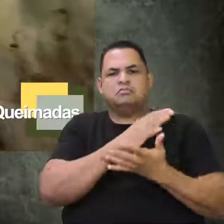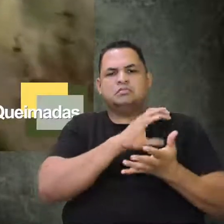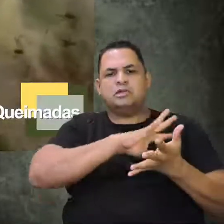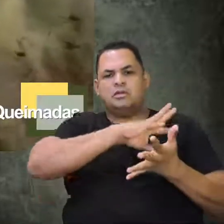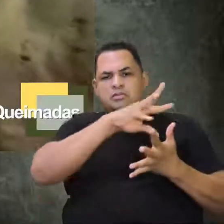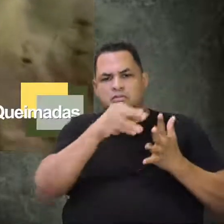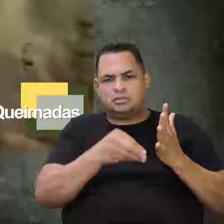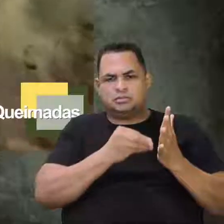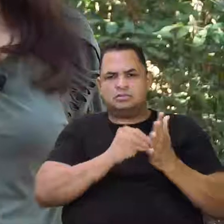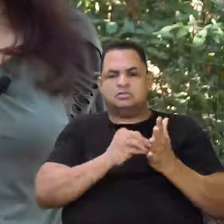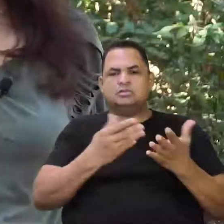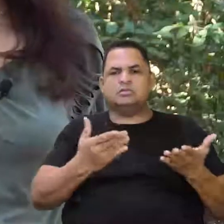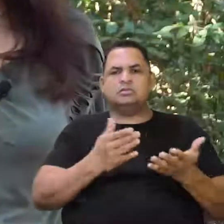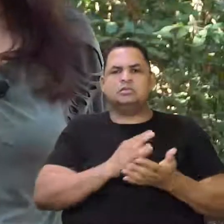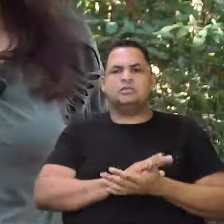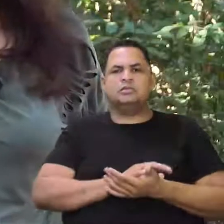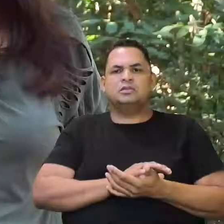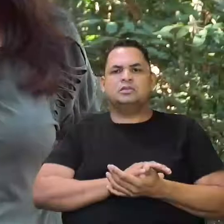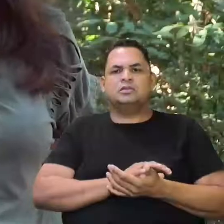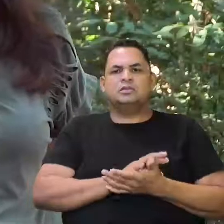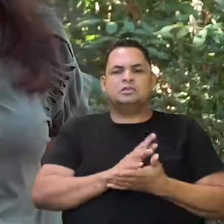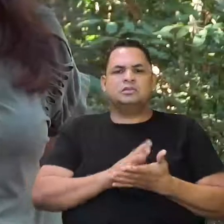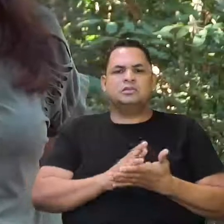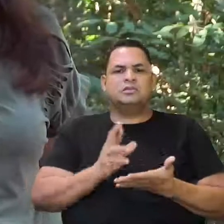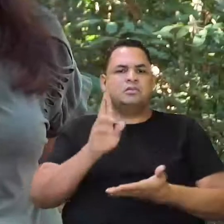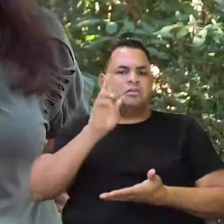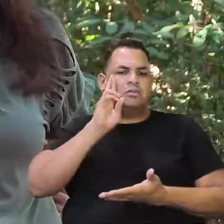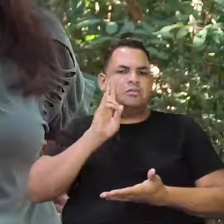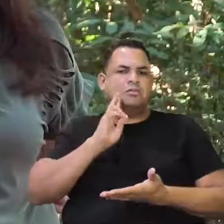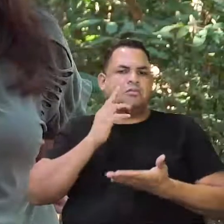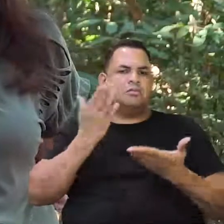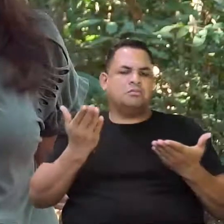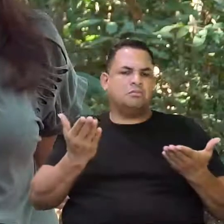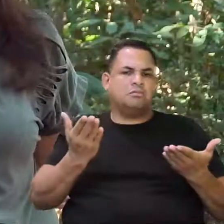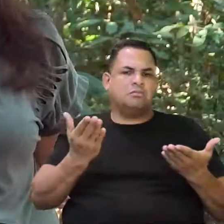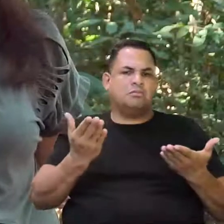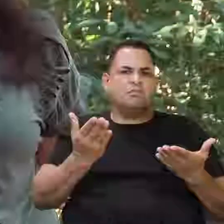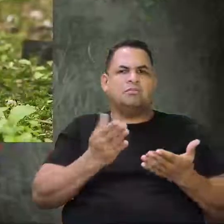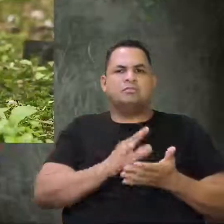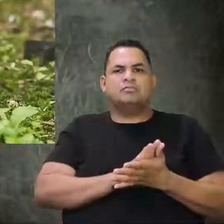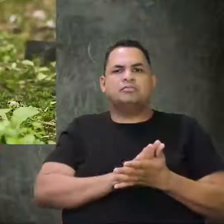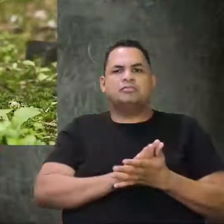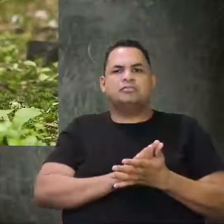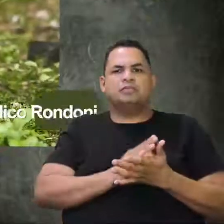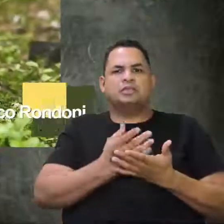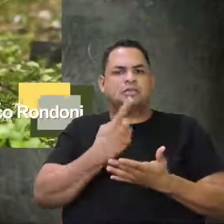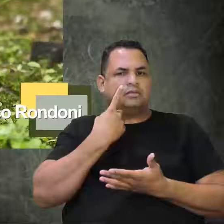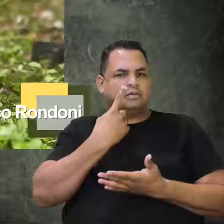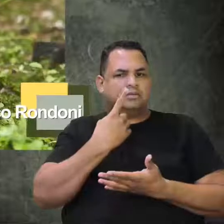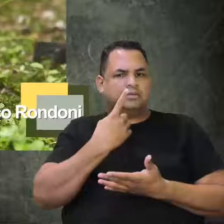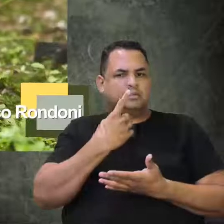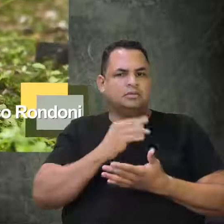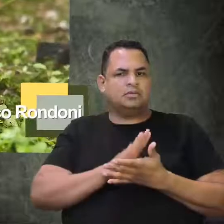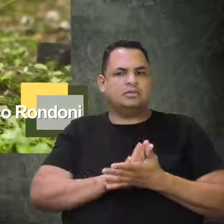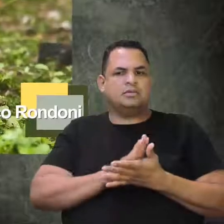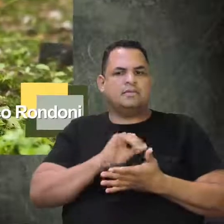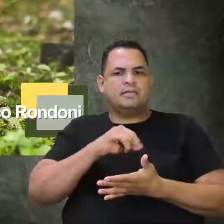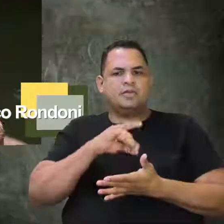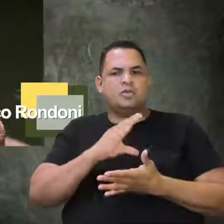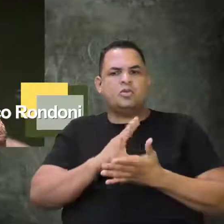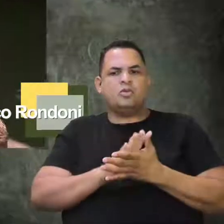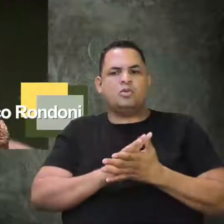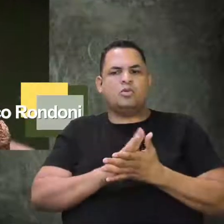amazônica. O memico rondone, que o nome já diz tudo, né? Ele recebeu esse nome em homenagem ao Marechal Cândido